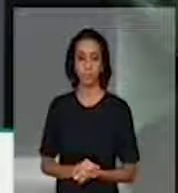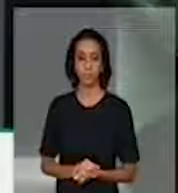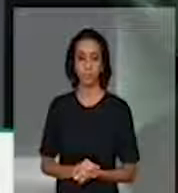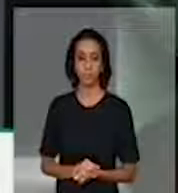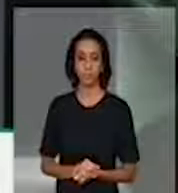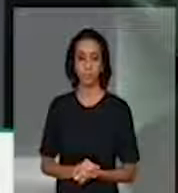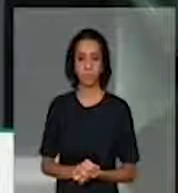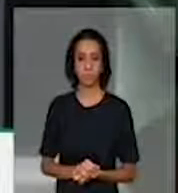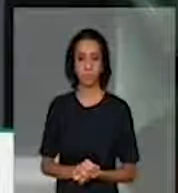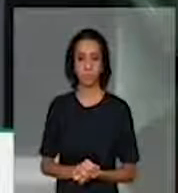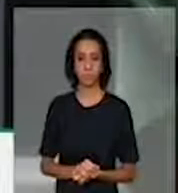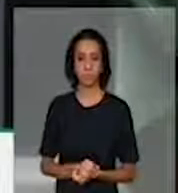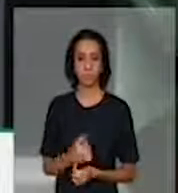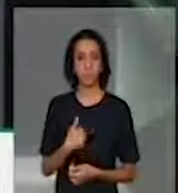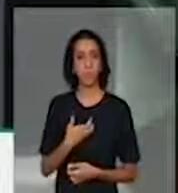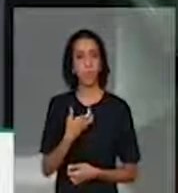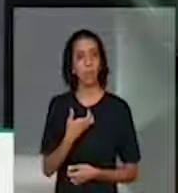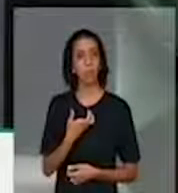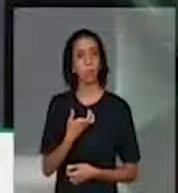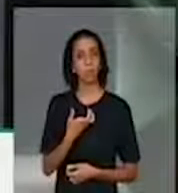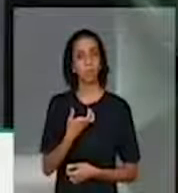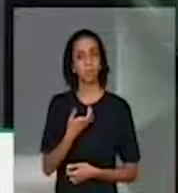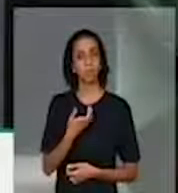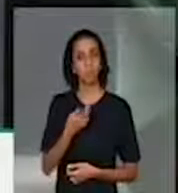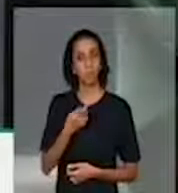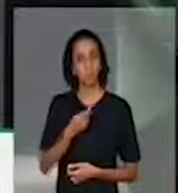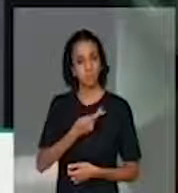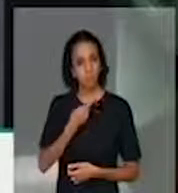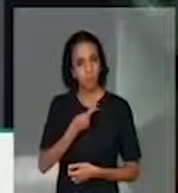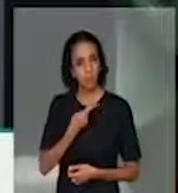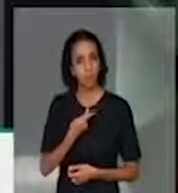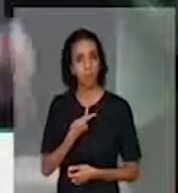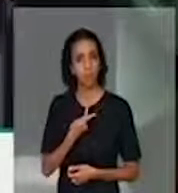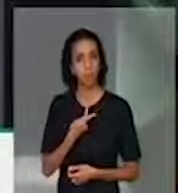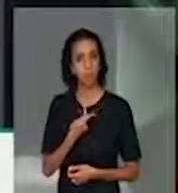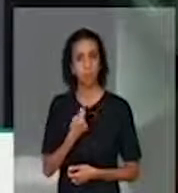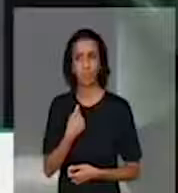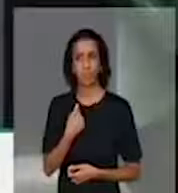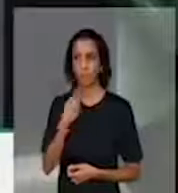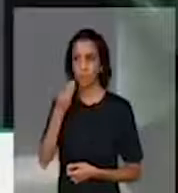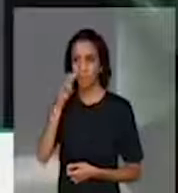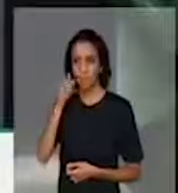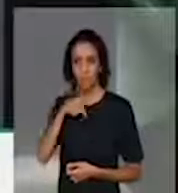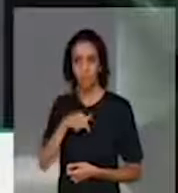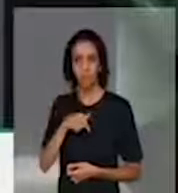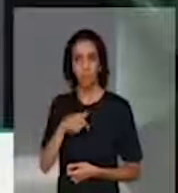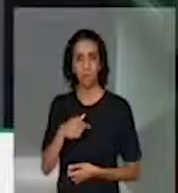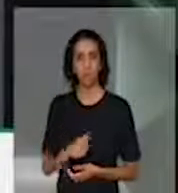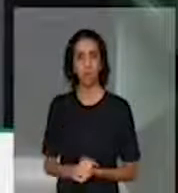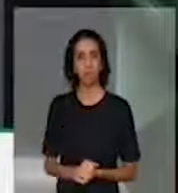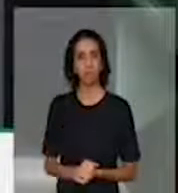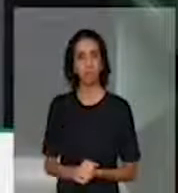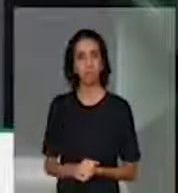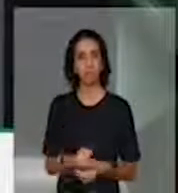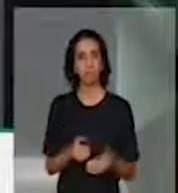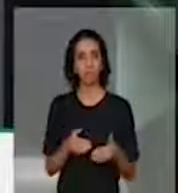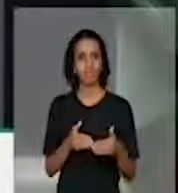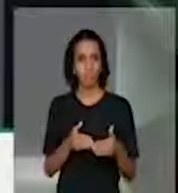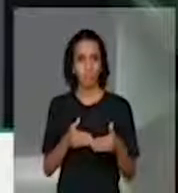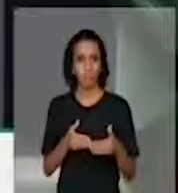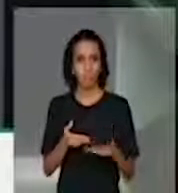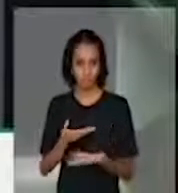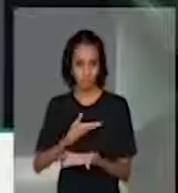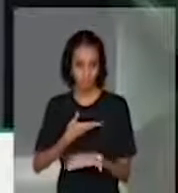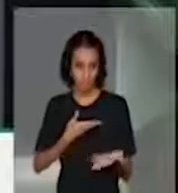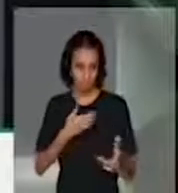quero falar um pouco do que vi aqui e pedir um pouco para os